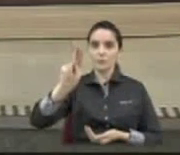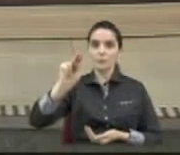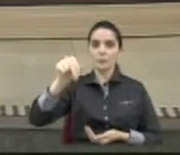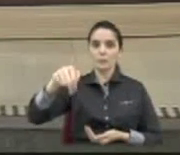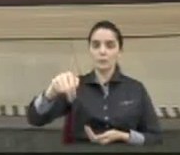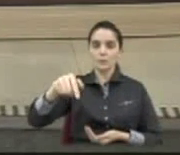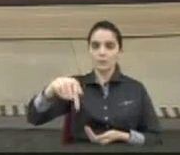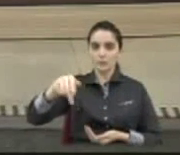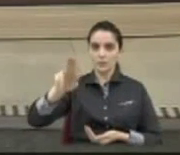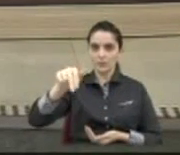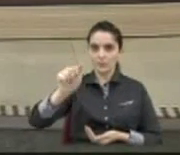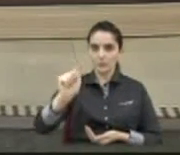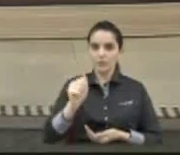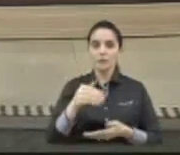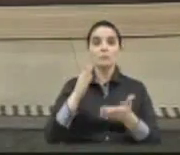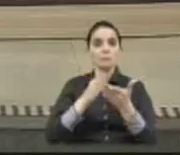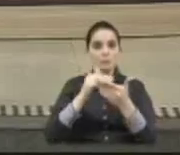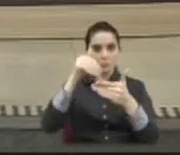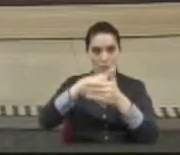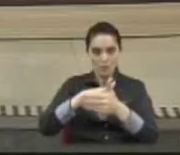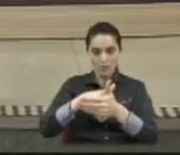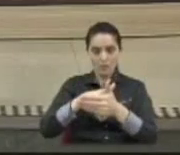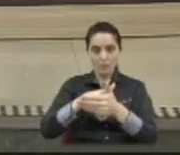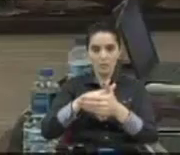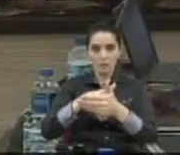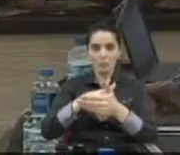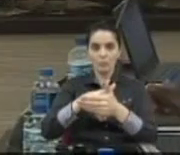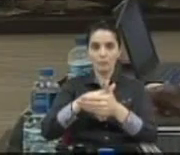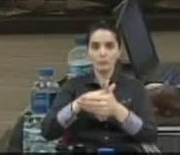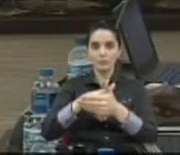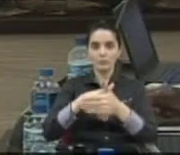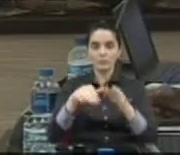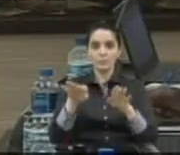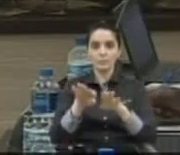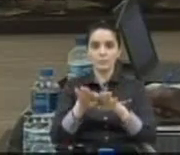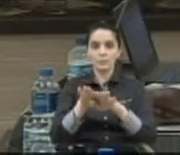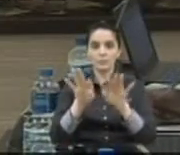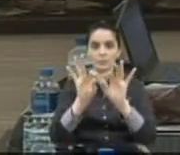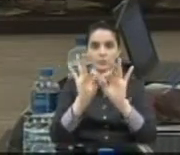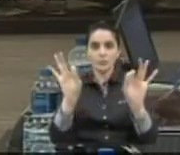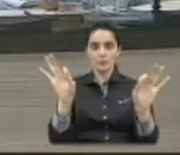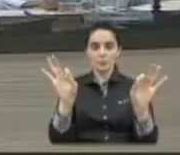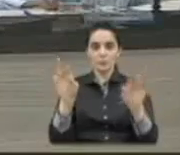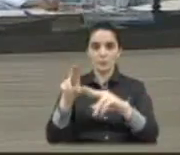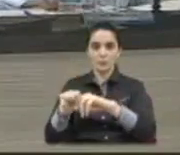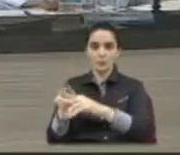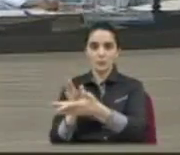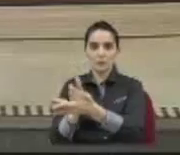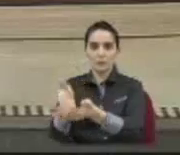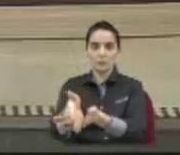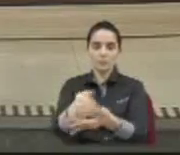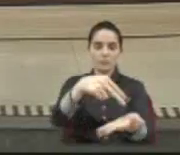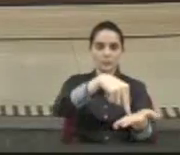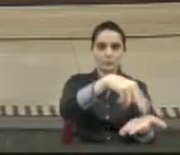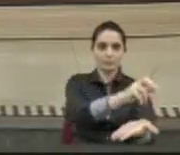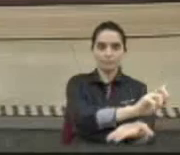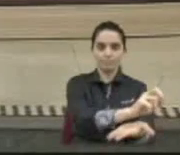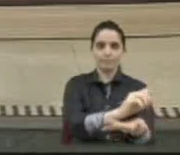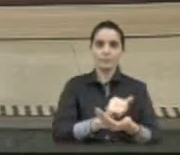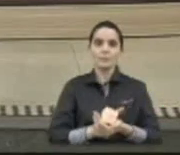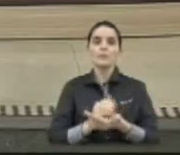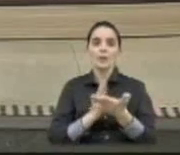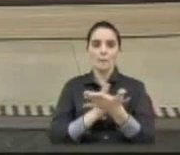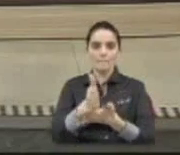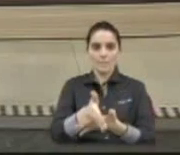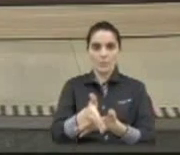Não havendo, vai à votação e a votação é simbólica. Os sentados aprovam, os de pé